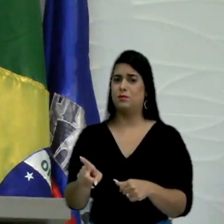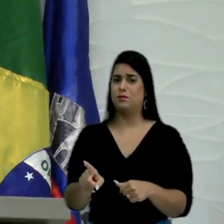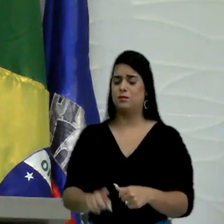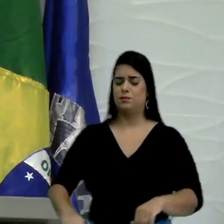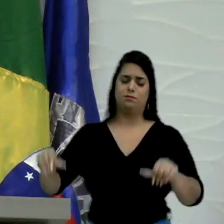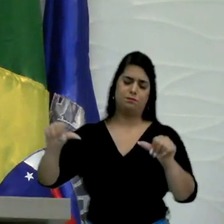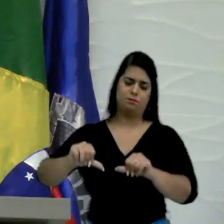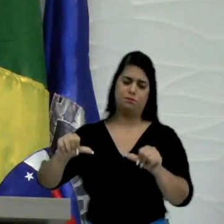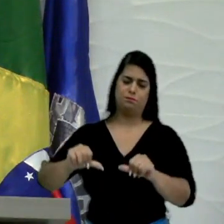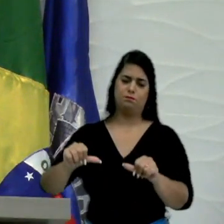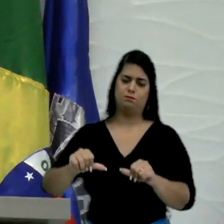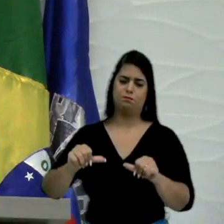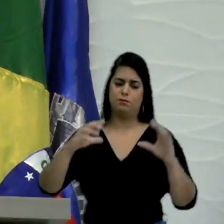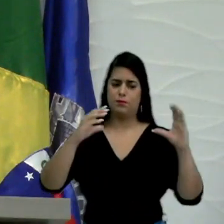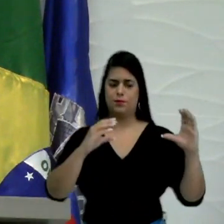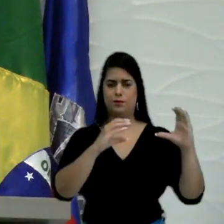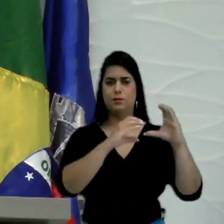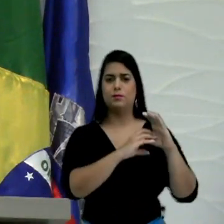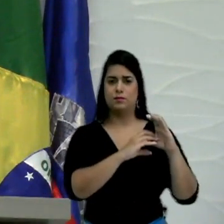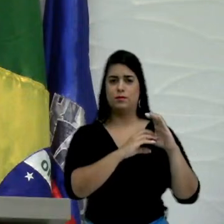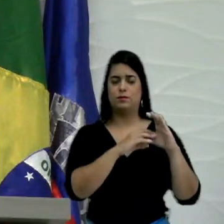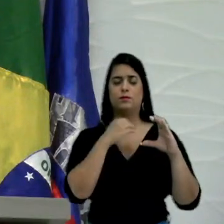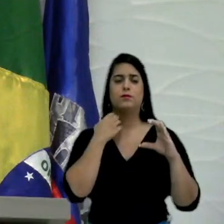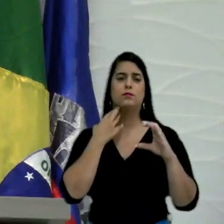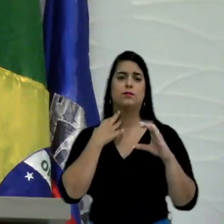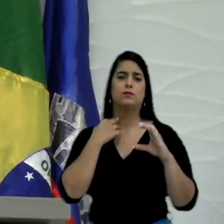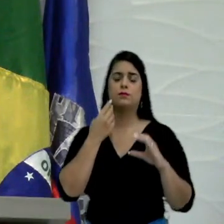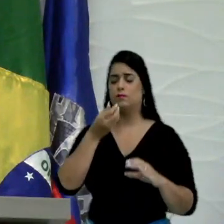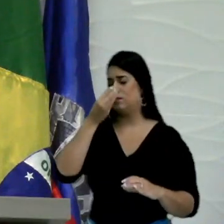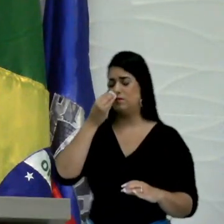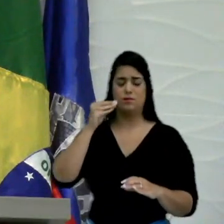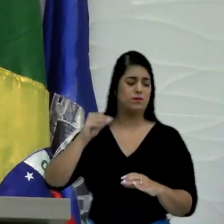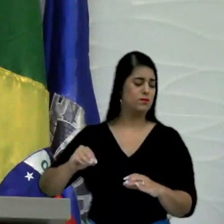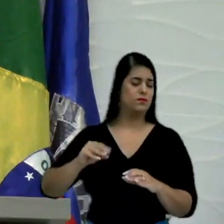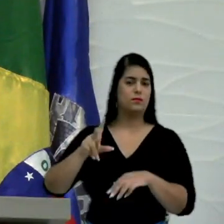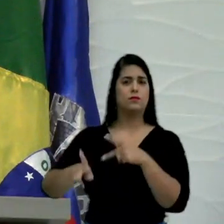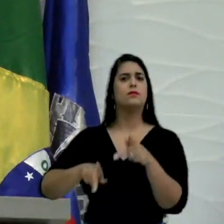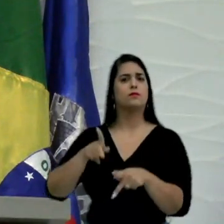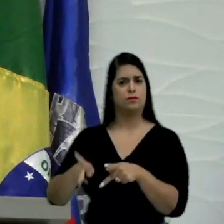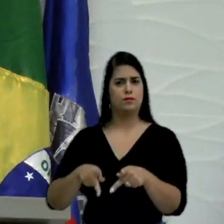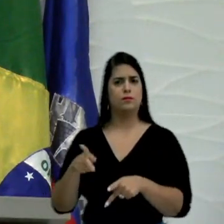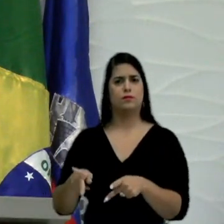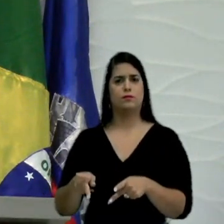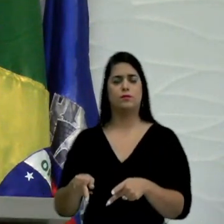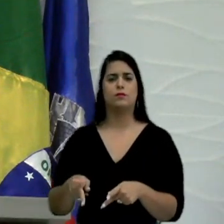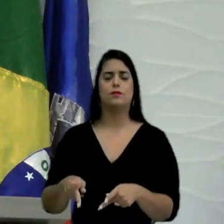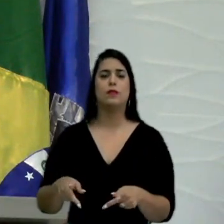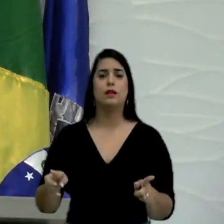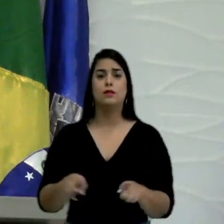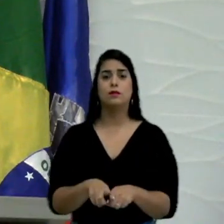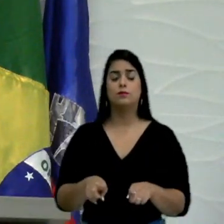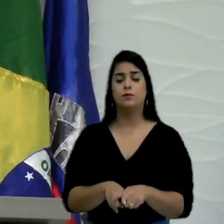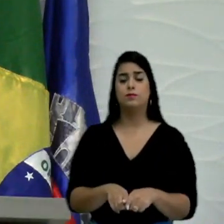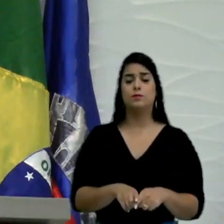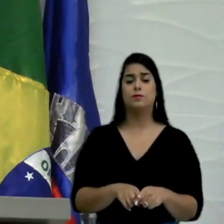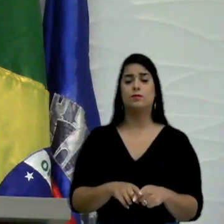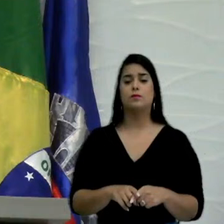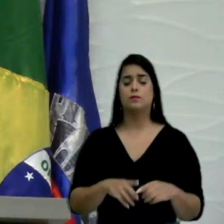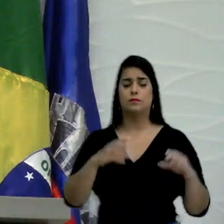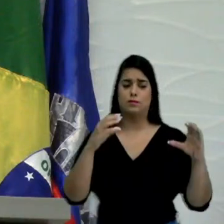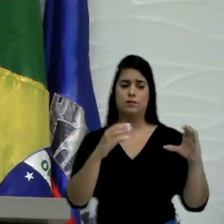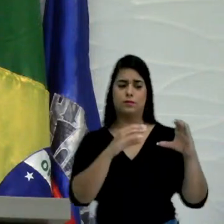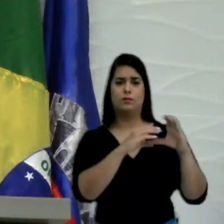tem prestado um desserviço à nossa população e causado tantos transtornos. E quando eu falar aqui na Compesa no seu desserviço,